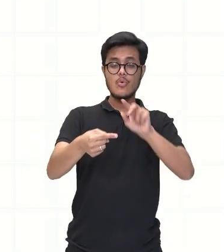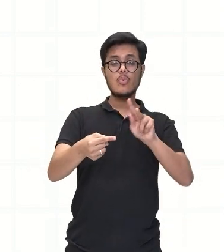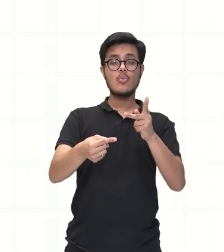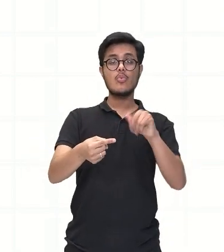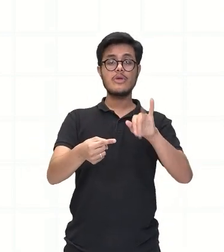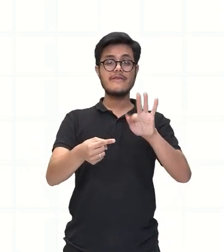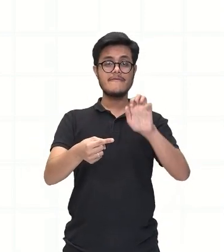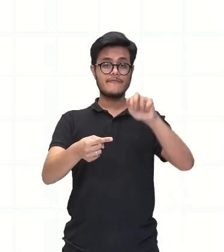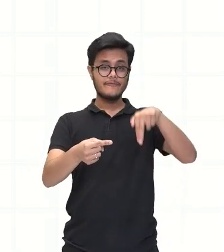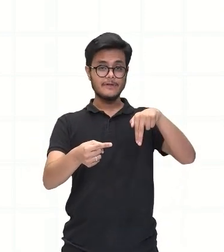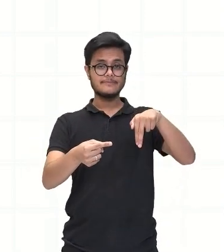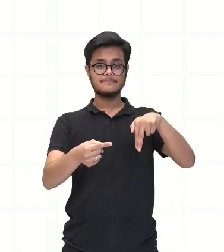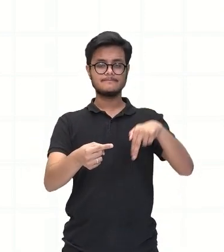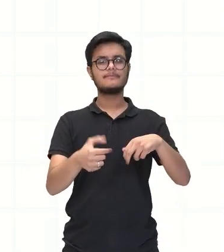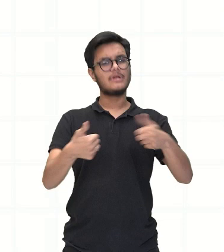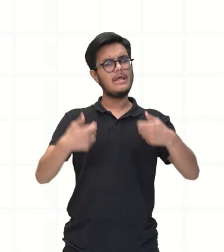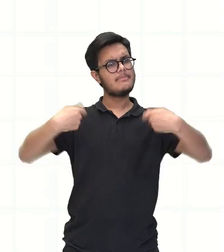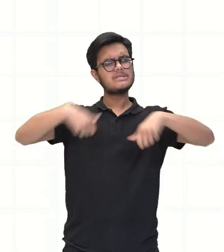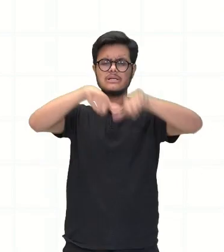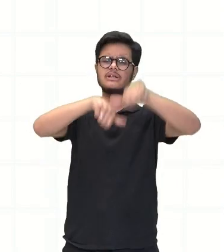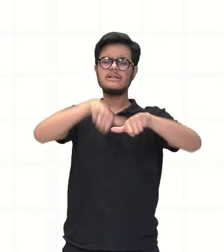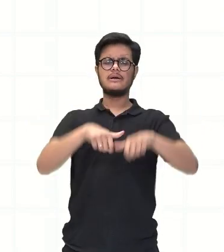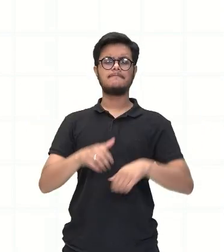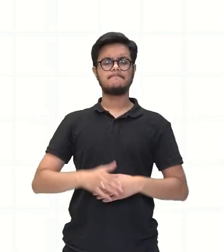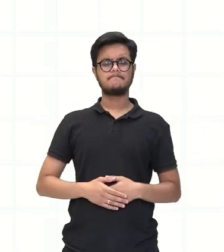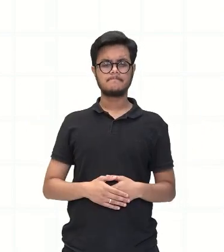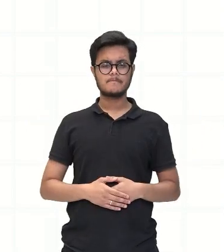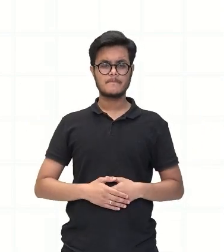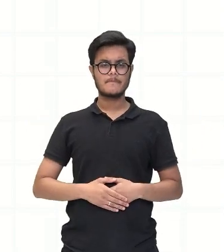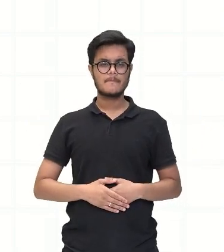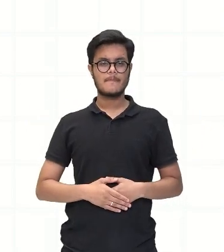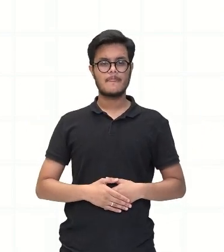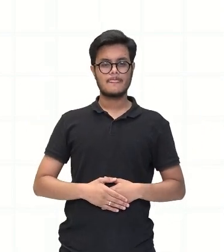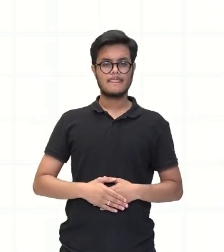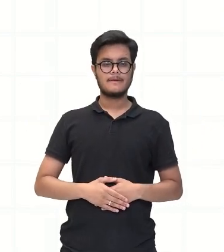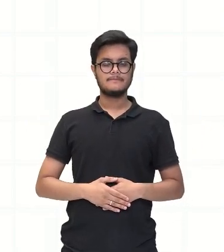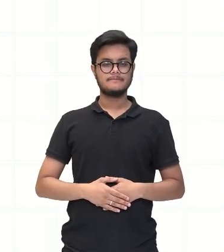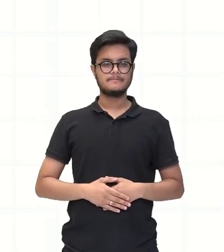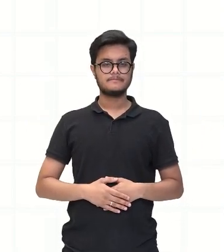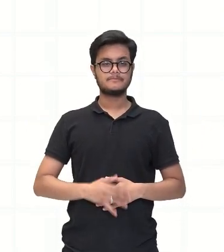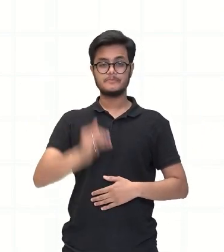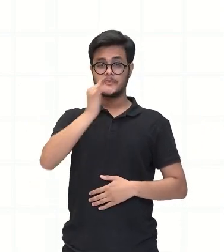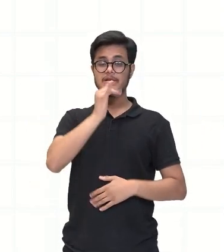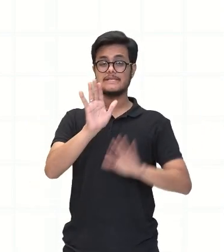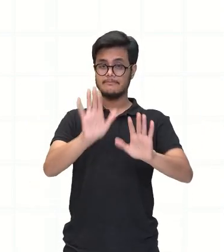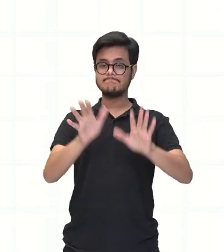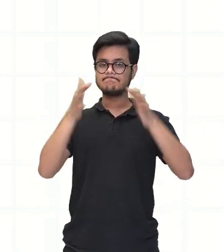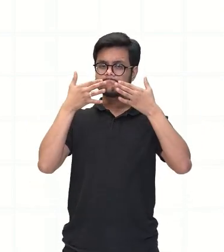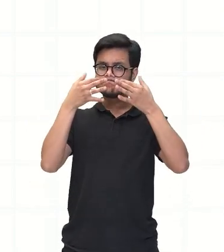essas características. Só analisar, tá bom? Muito bem. Temos observações também, olha só.